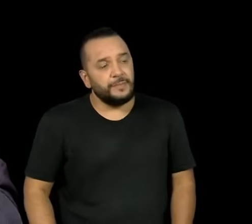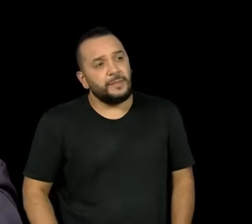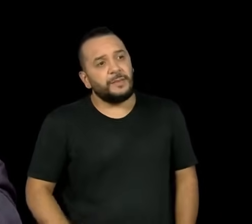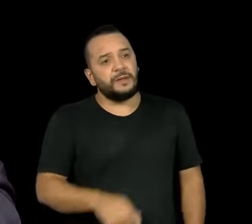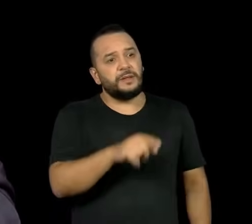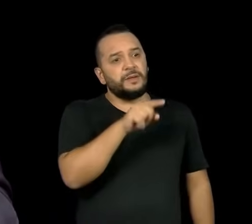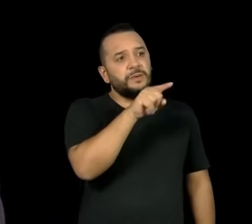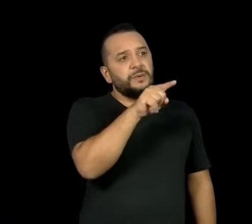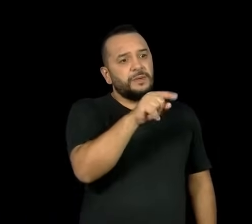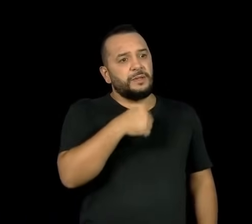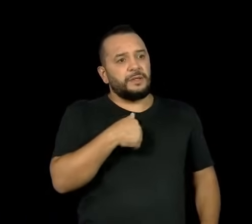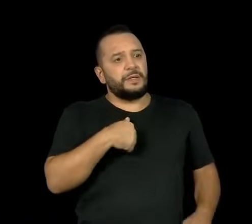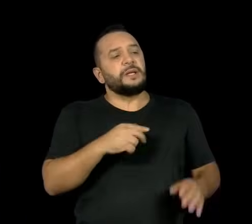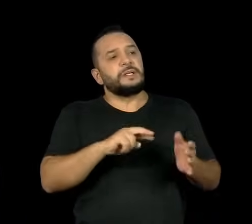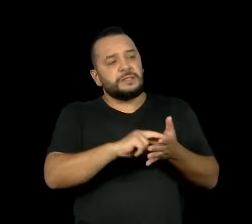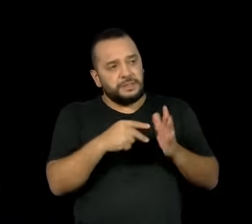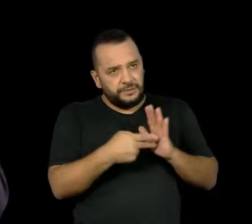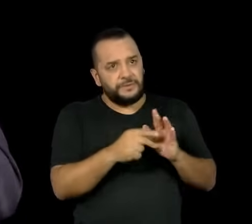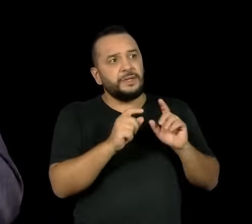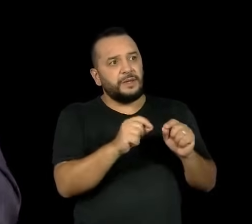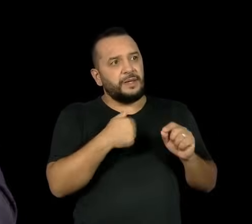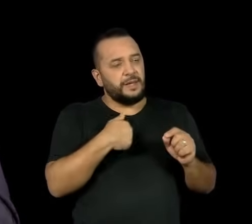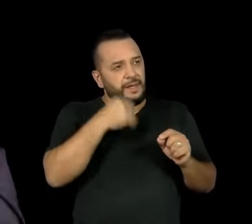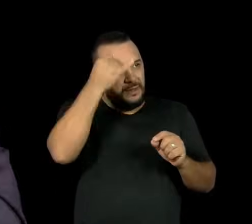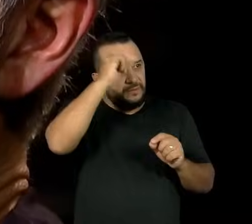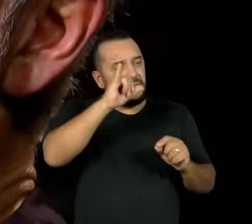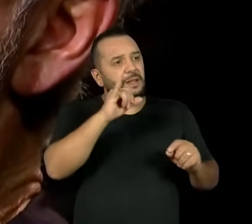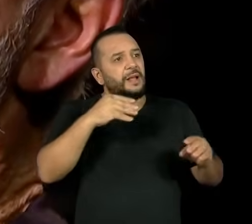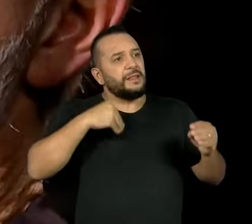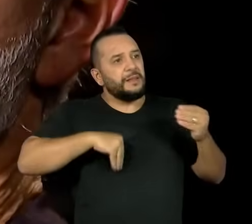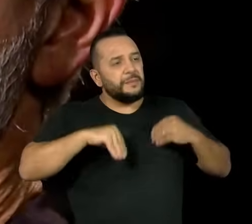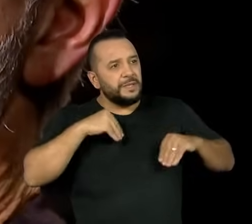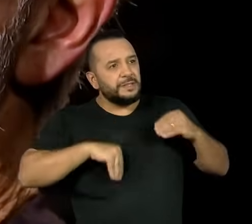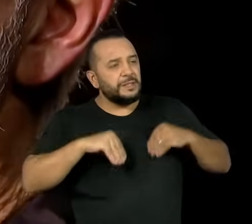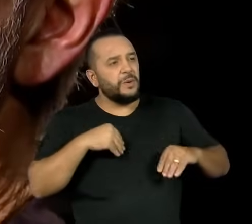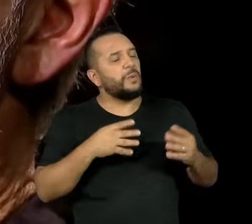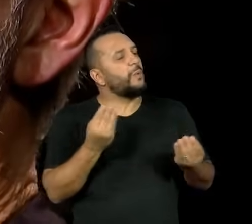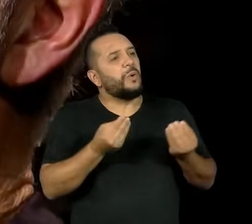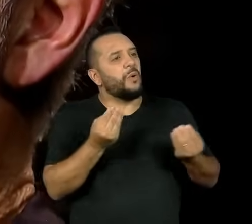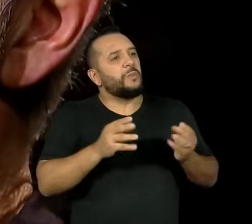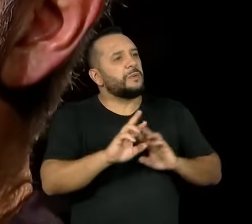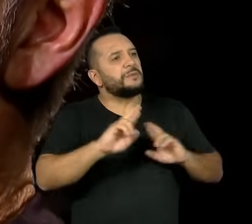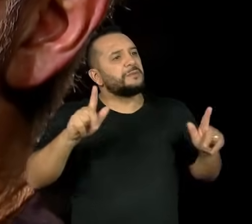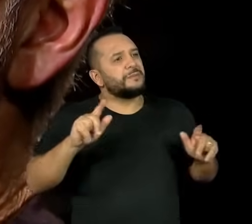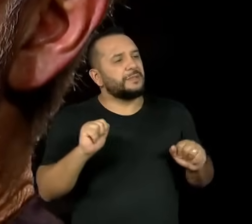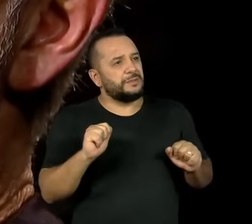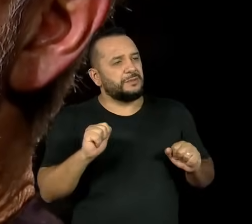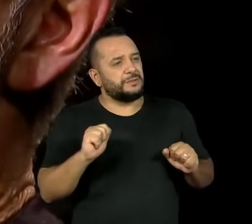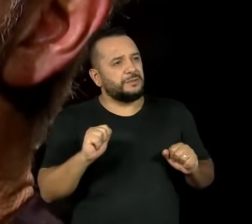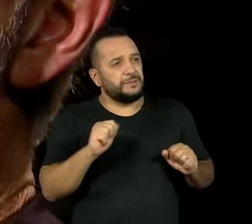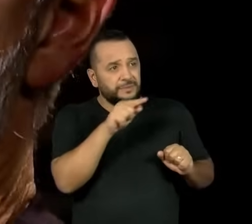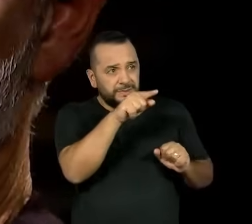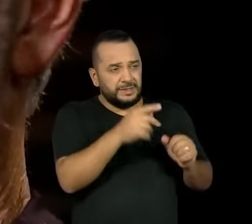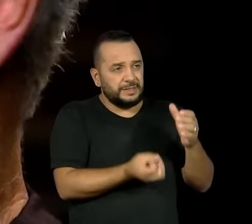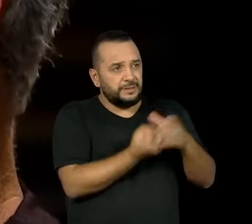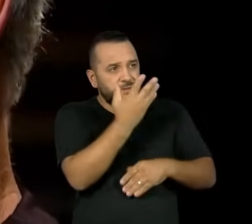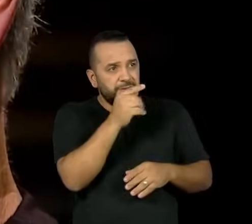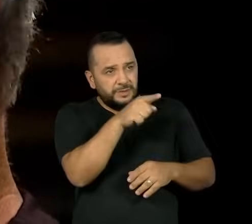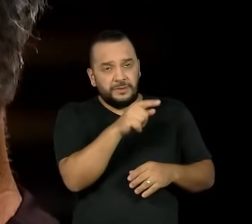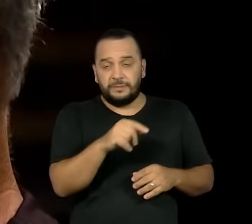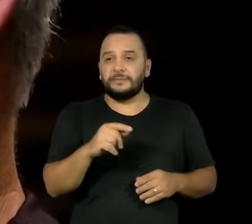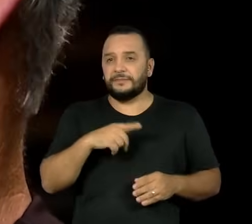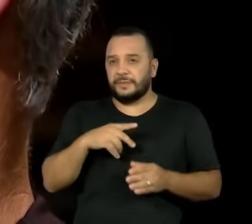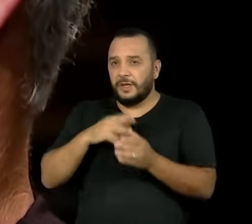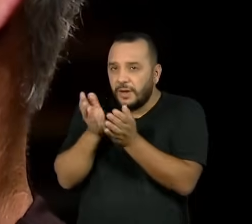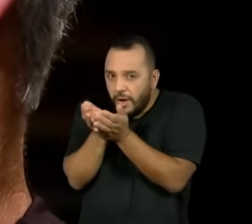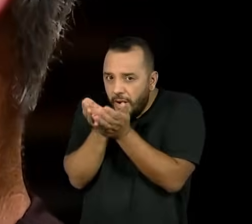dessas substâncias para o antidepressivos? Acho que a gente tem olhado os efeitos da ayahuasca sob